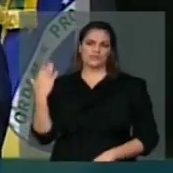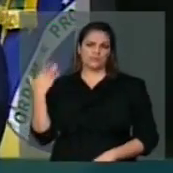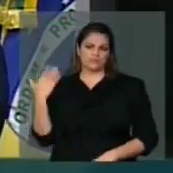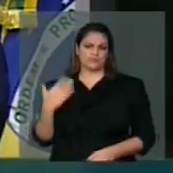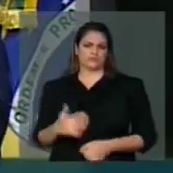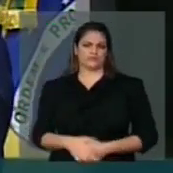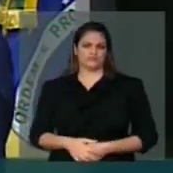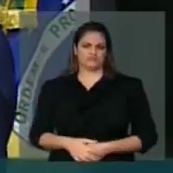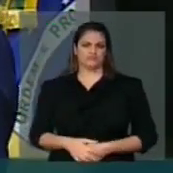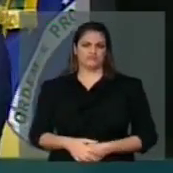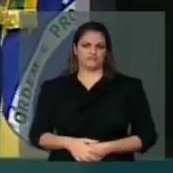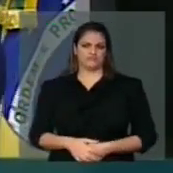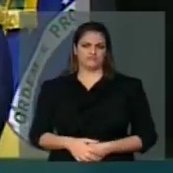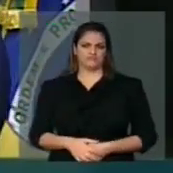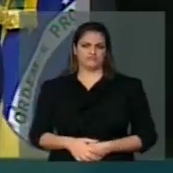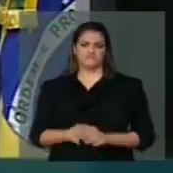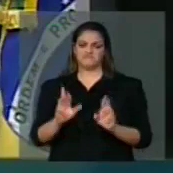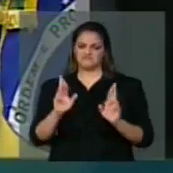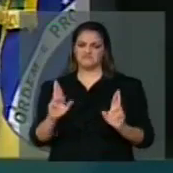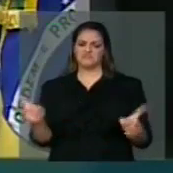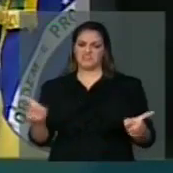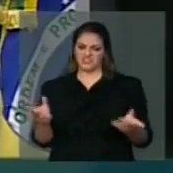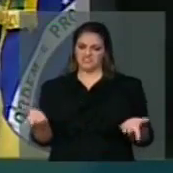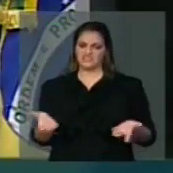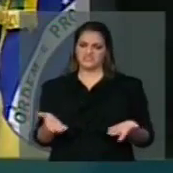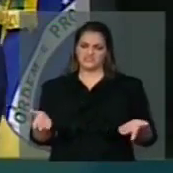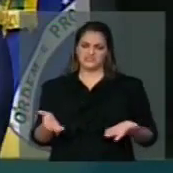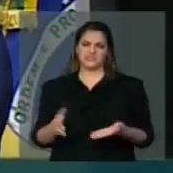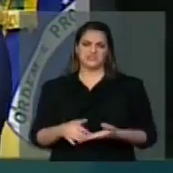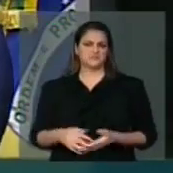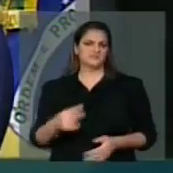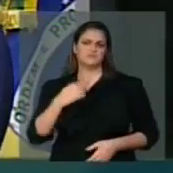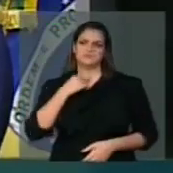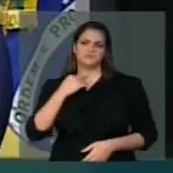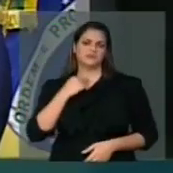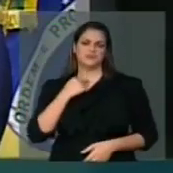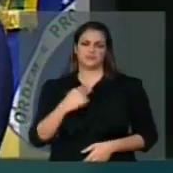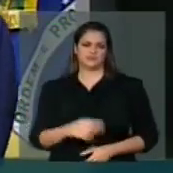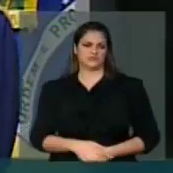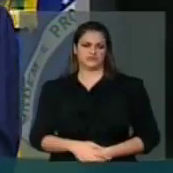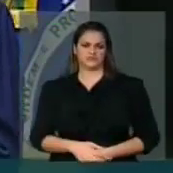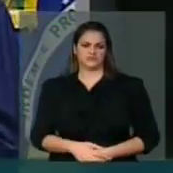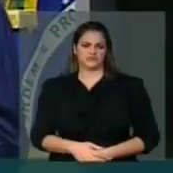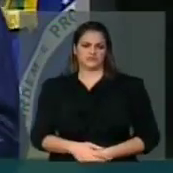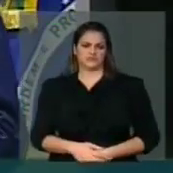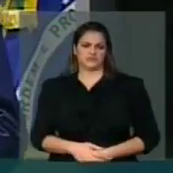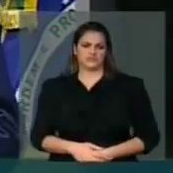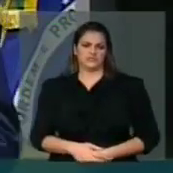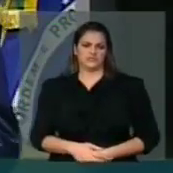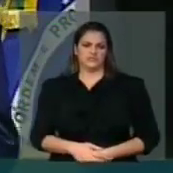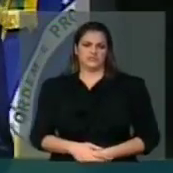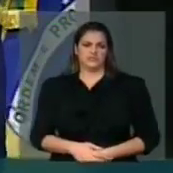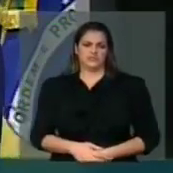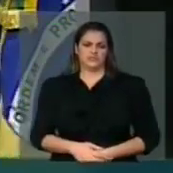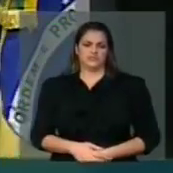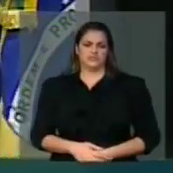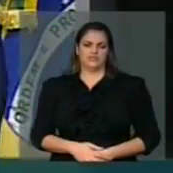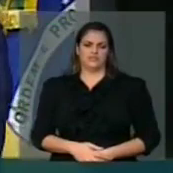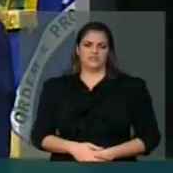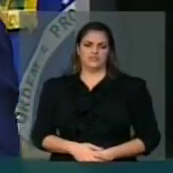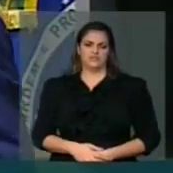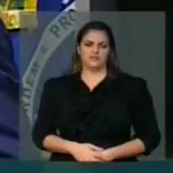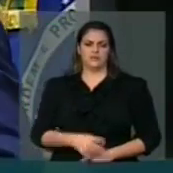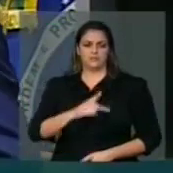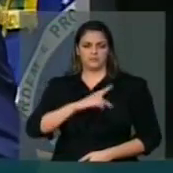As coisas não podem ser tratadas desta maneira. Aliás, a contradição do PT